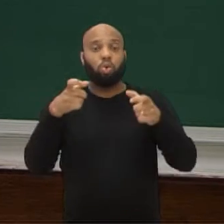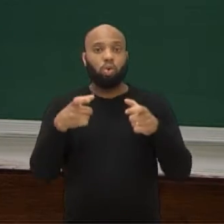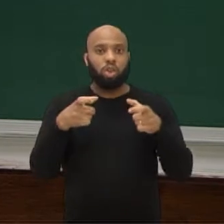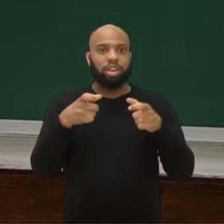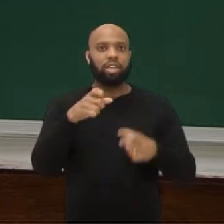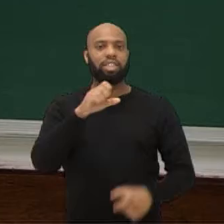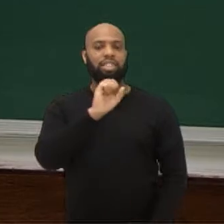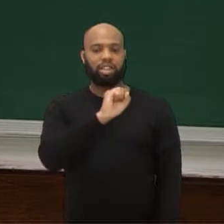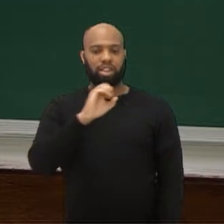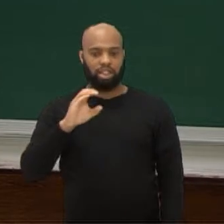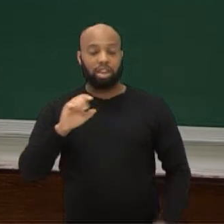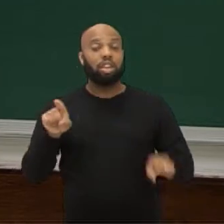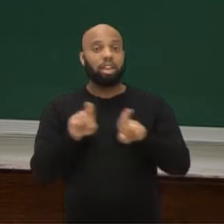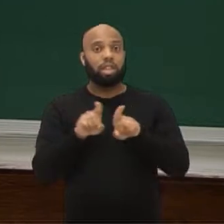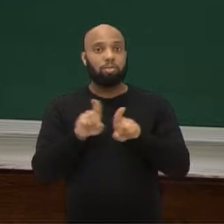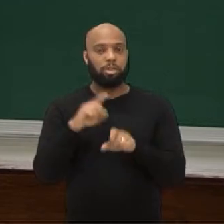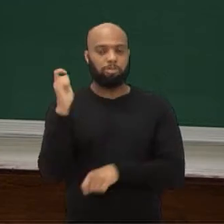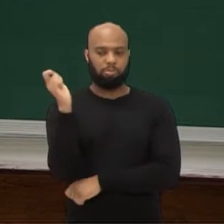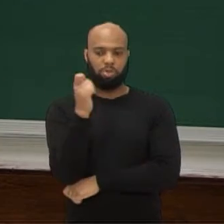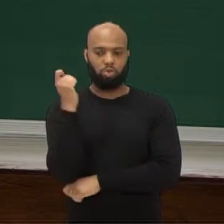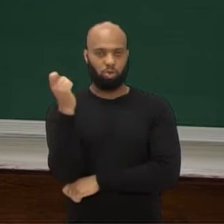frente?